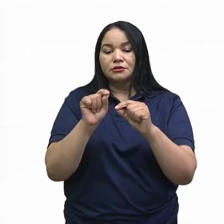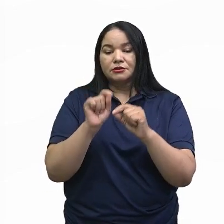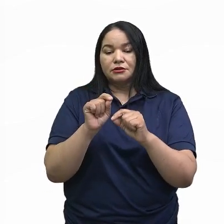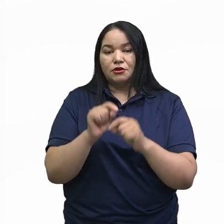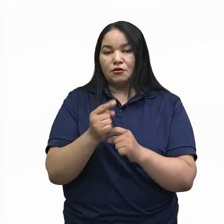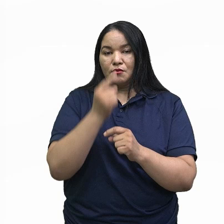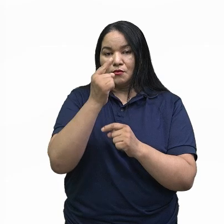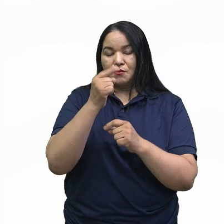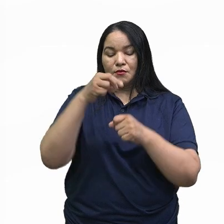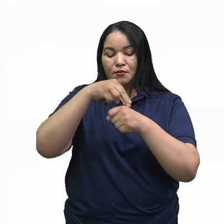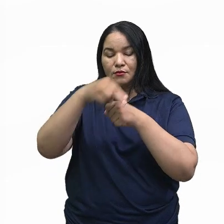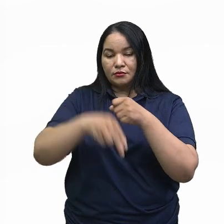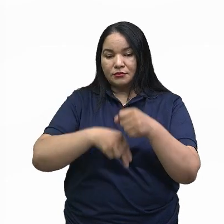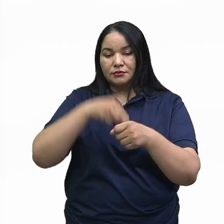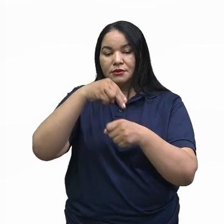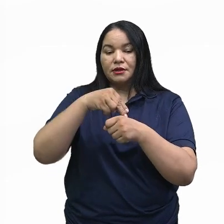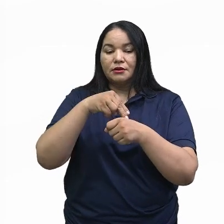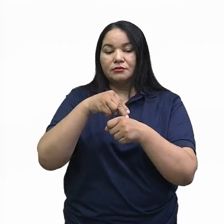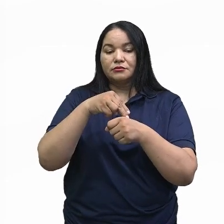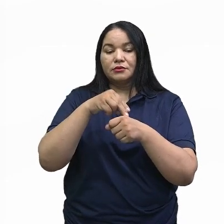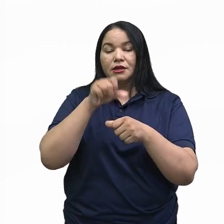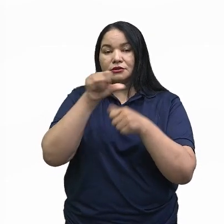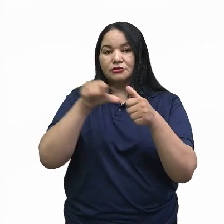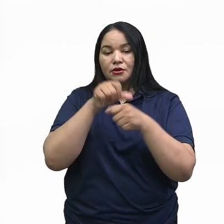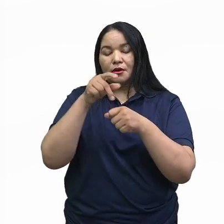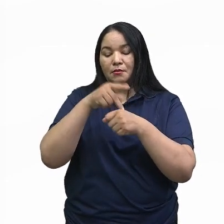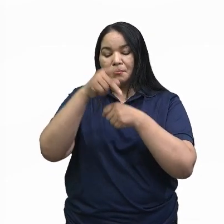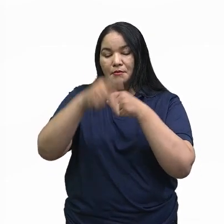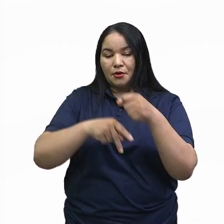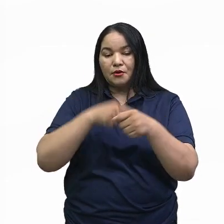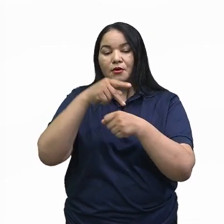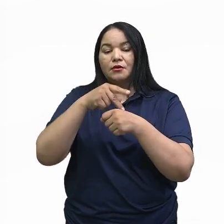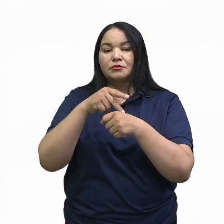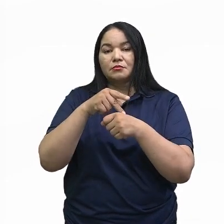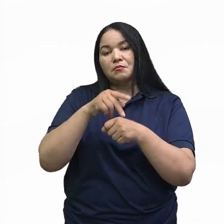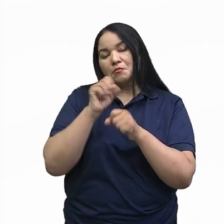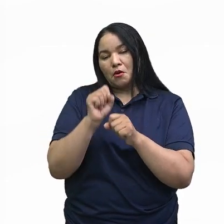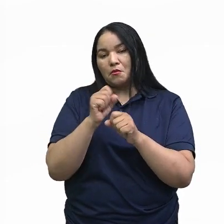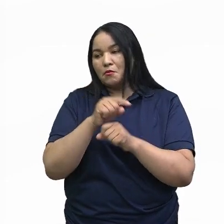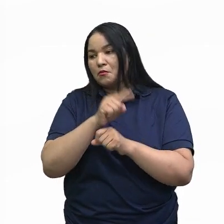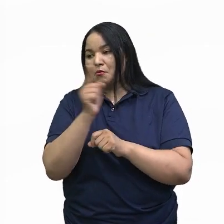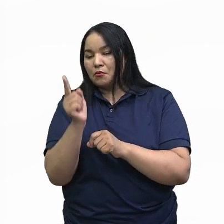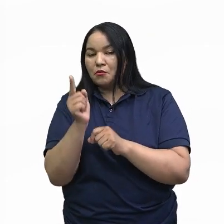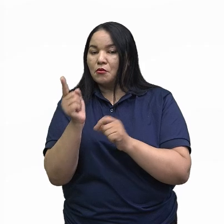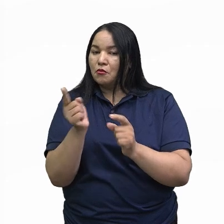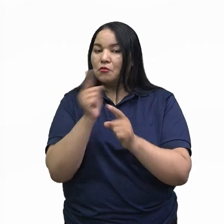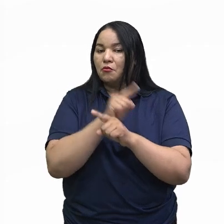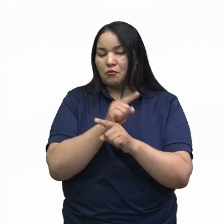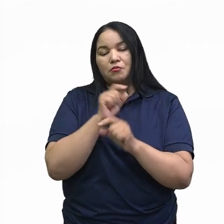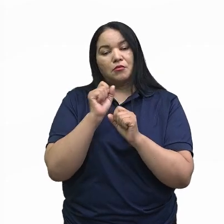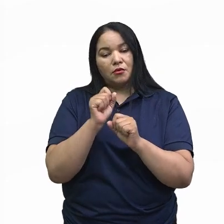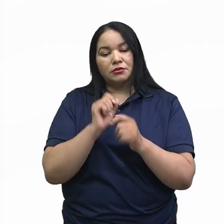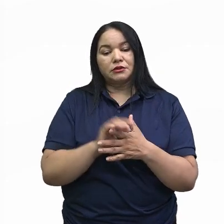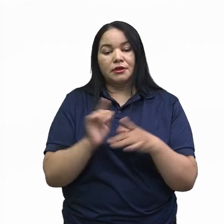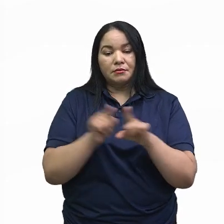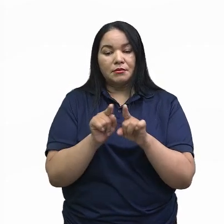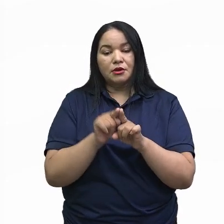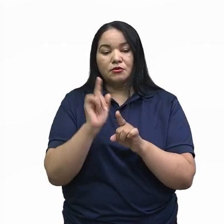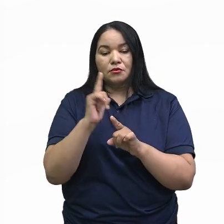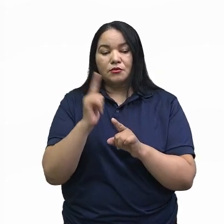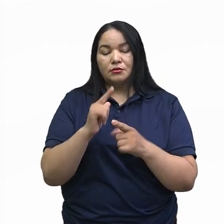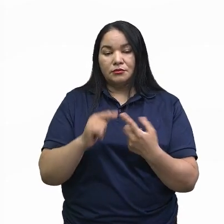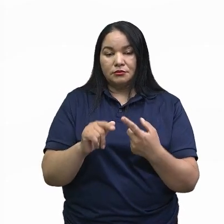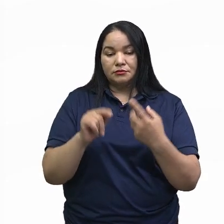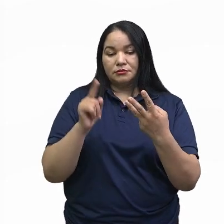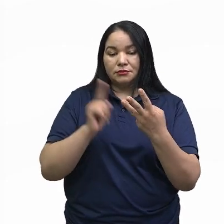de um nêutron em próton e vice-versa também acontece. E para a onda eletromagnética gama,